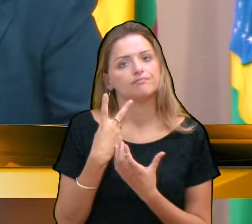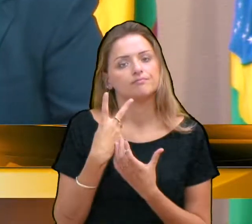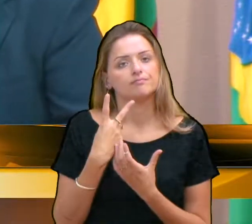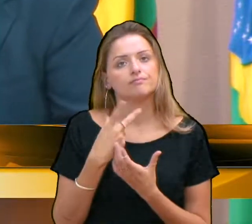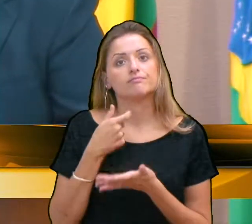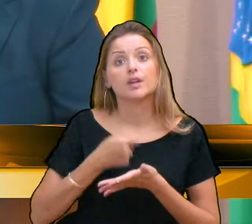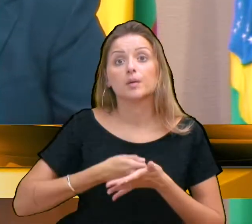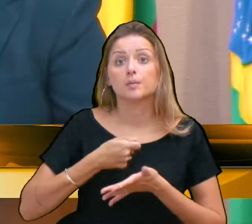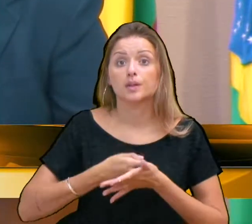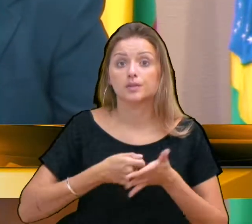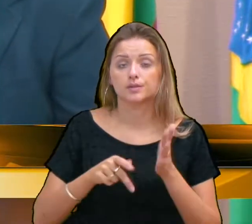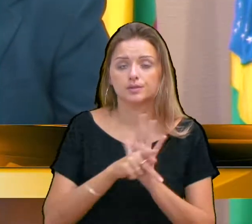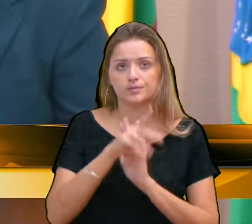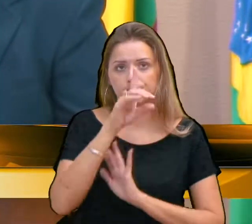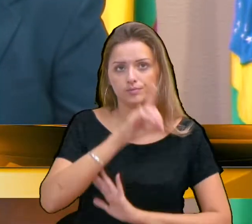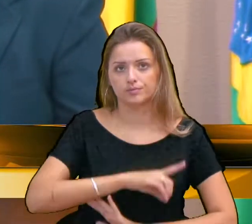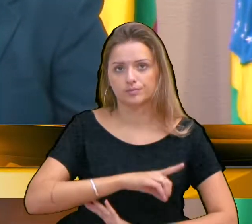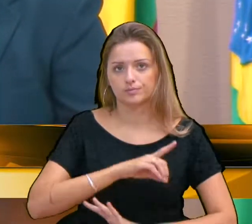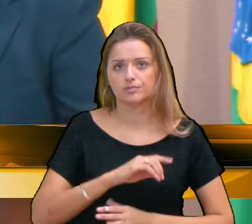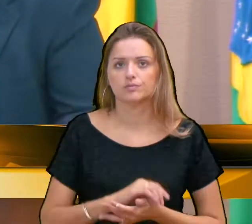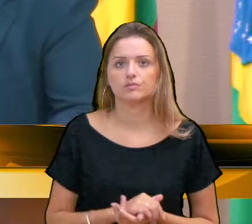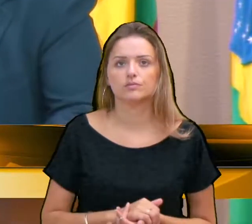que não é